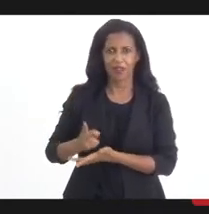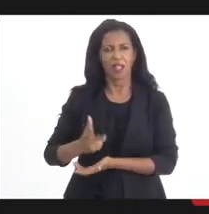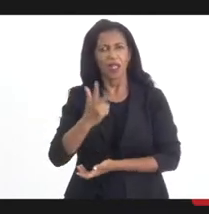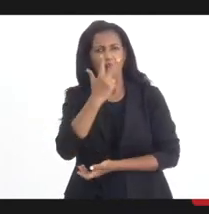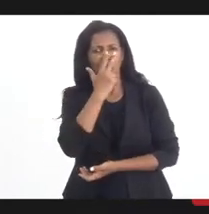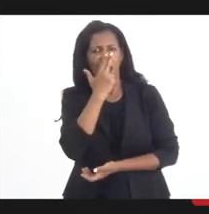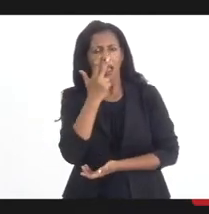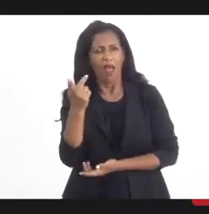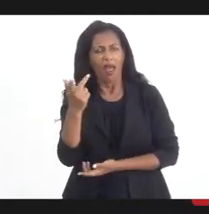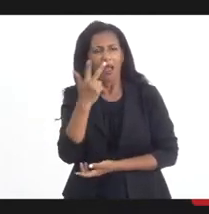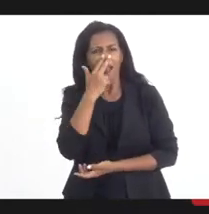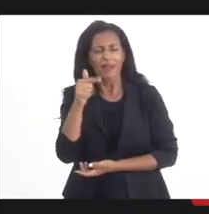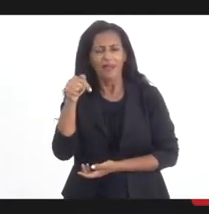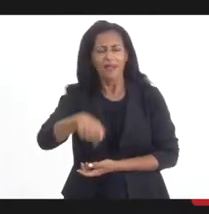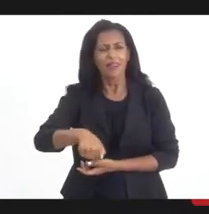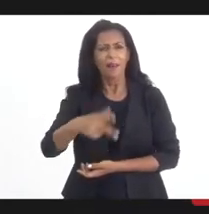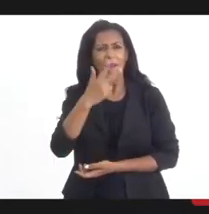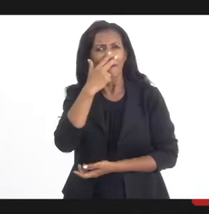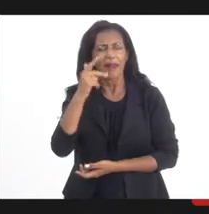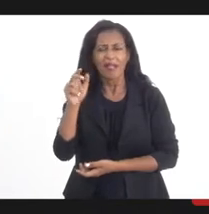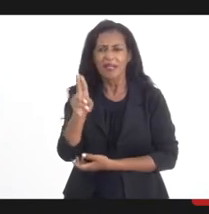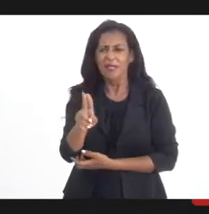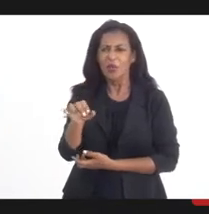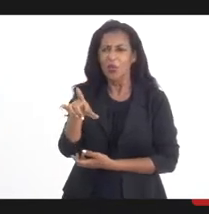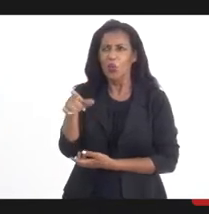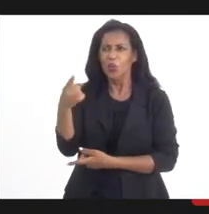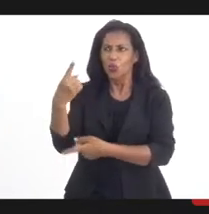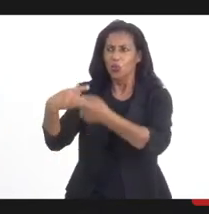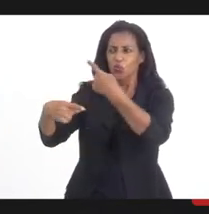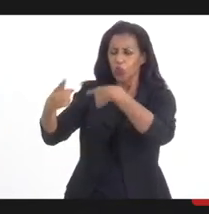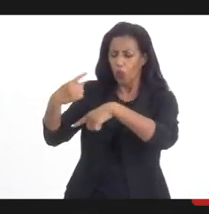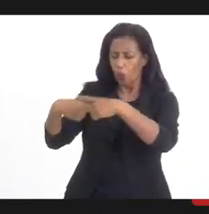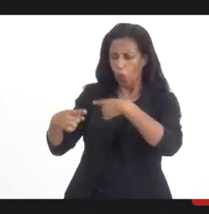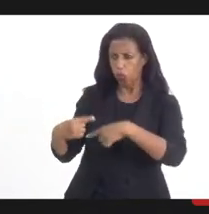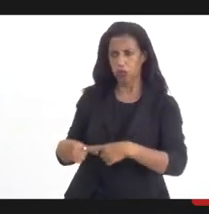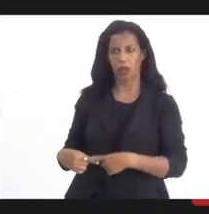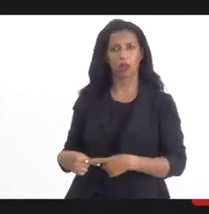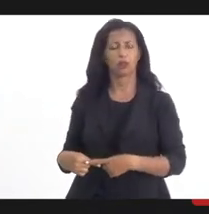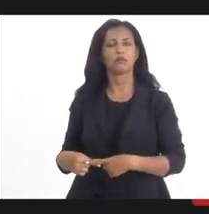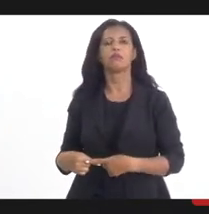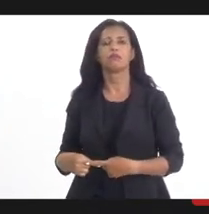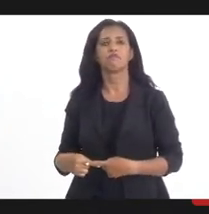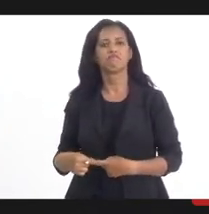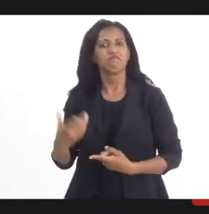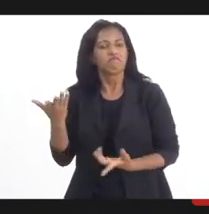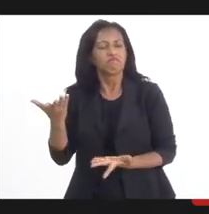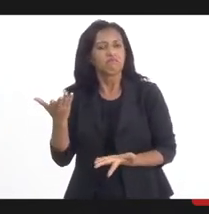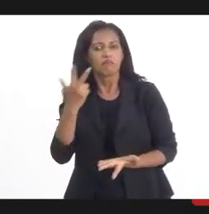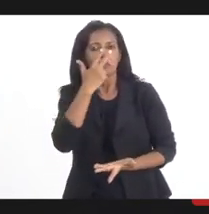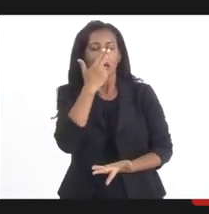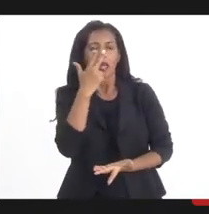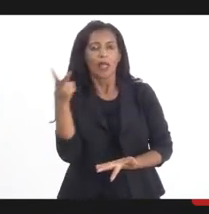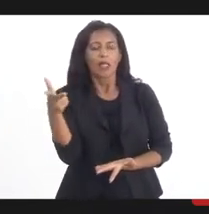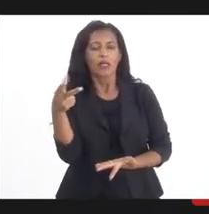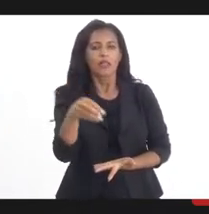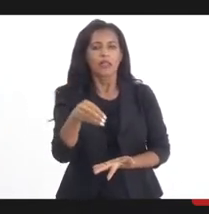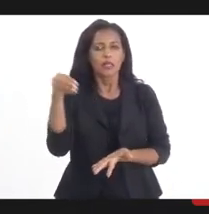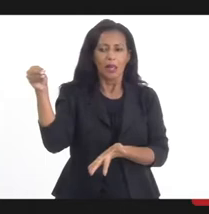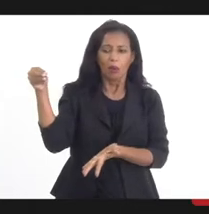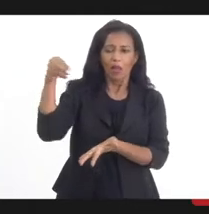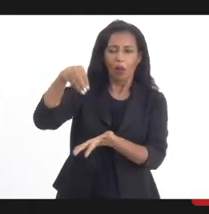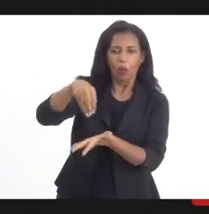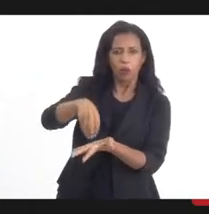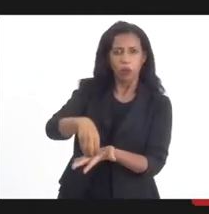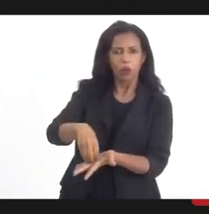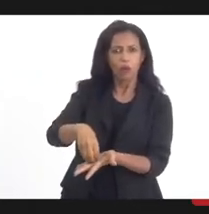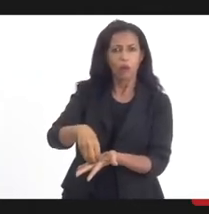querem fazer um retrocesso absurdo, voltar atrás. Quer dizer, querem colocar uma